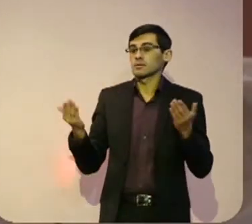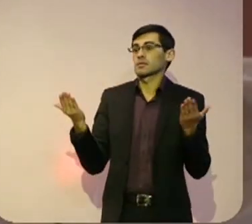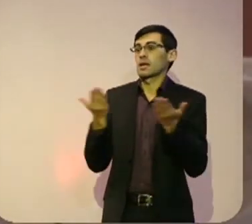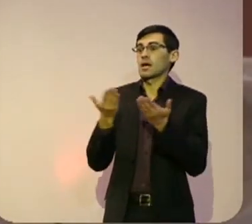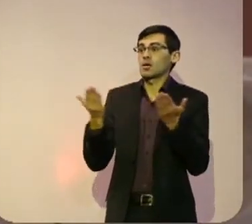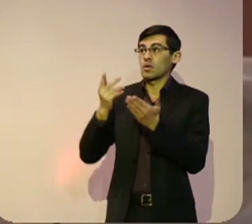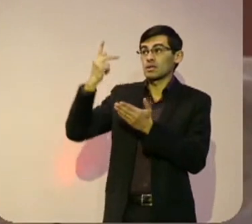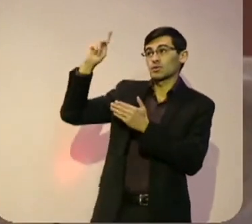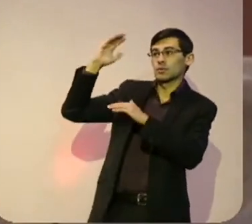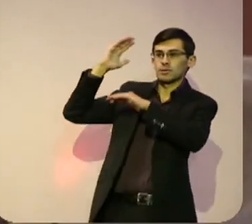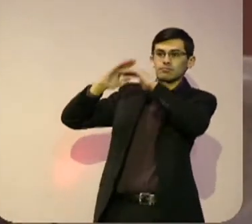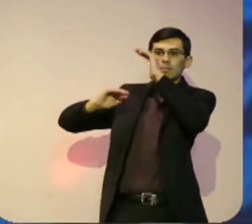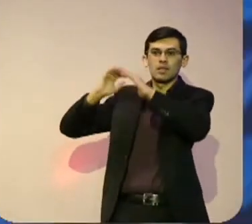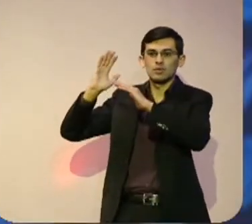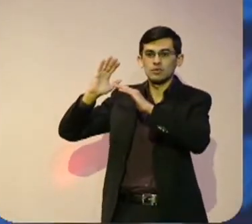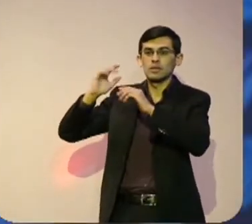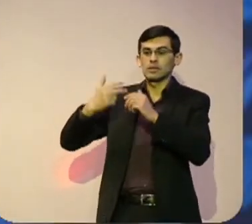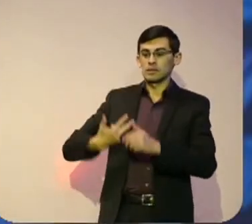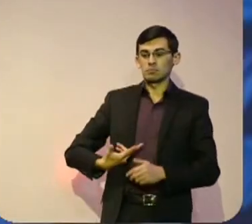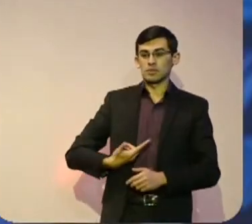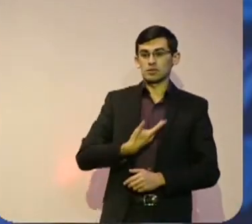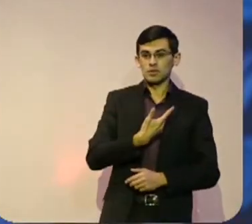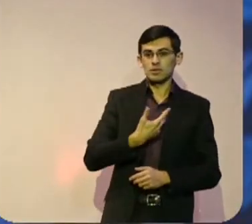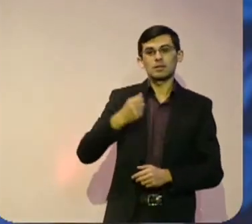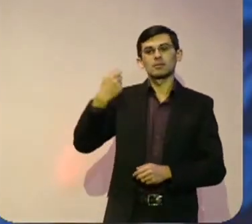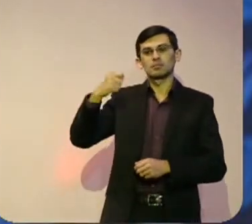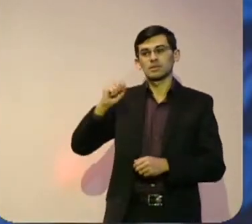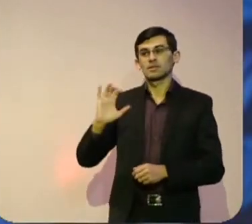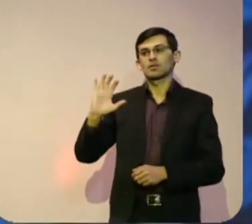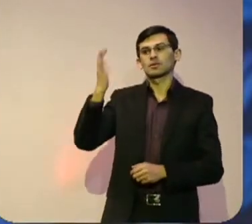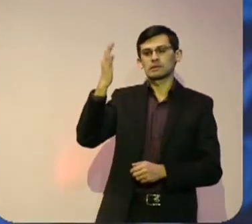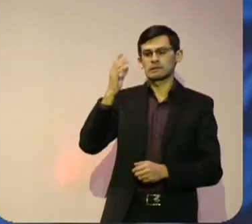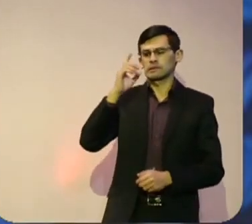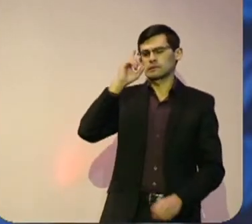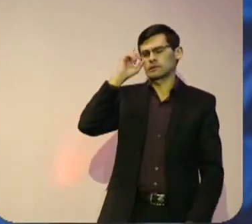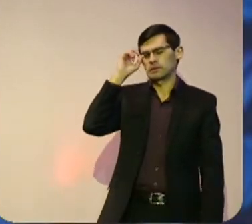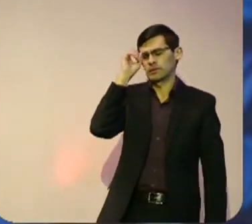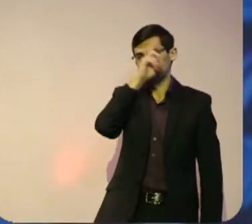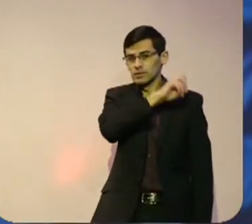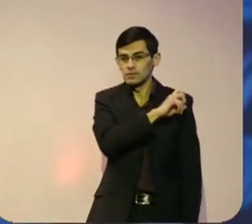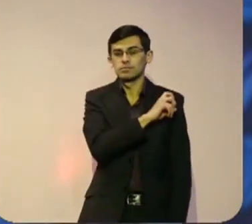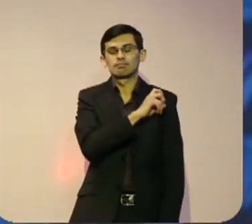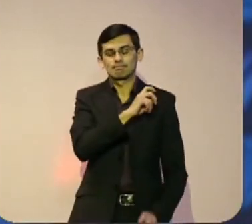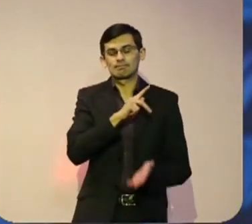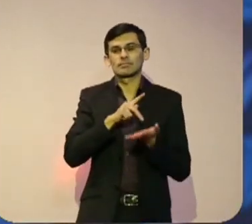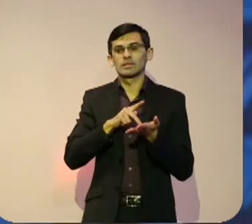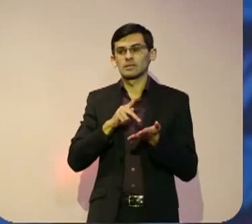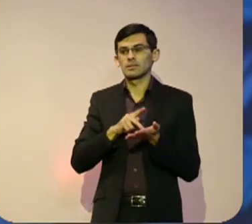agora está nas mãos do Senhor e uma cirurgia tem que acontecer. E difícil, grande a cirurgia.